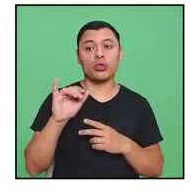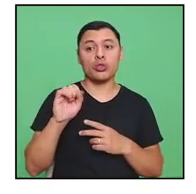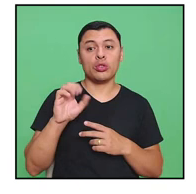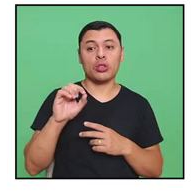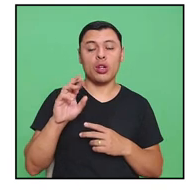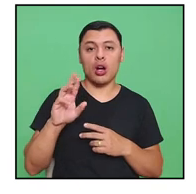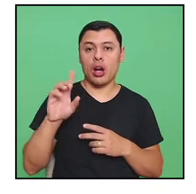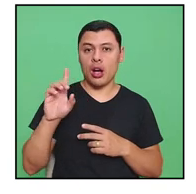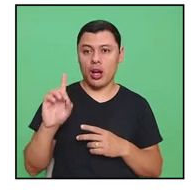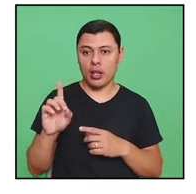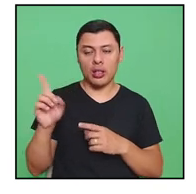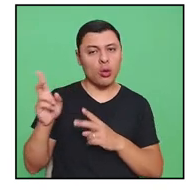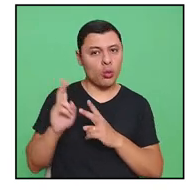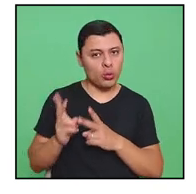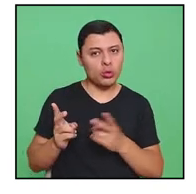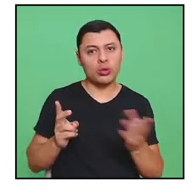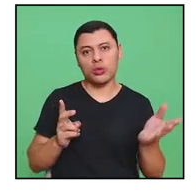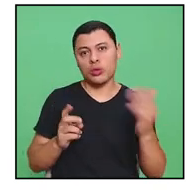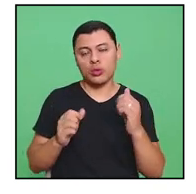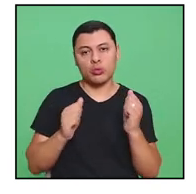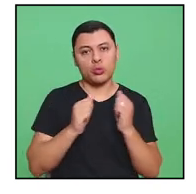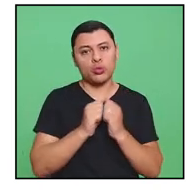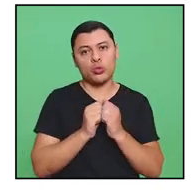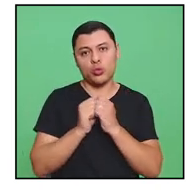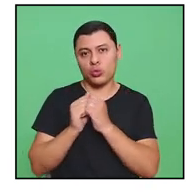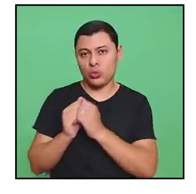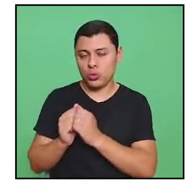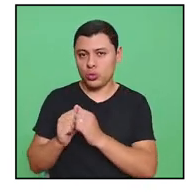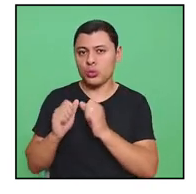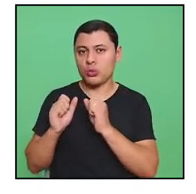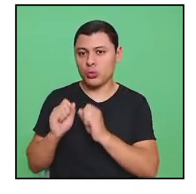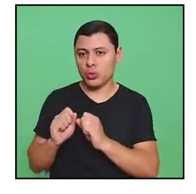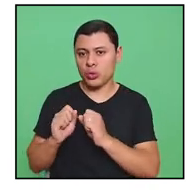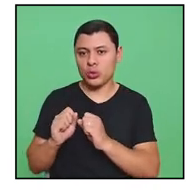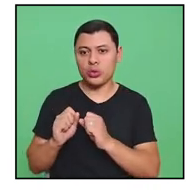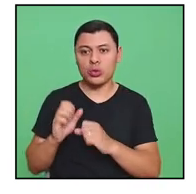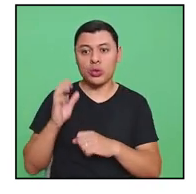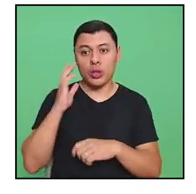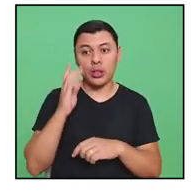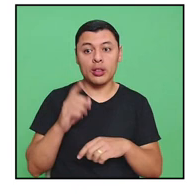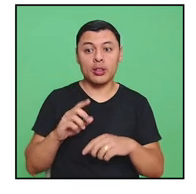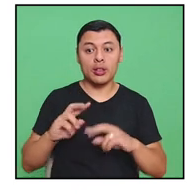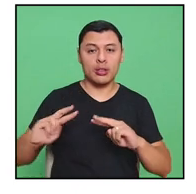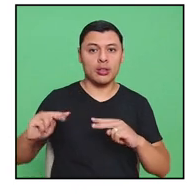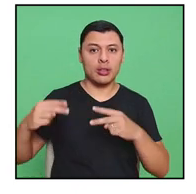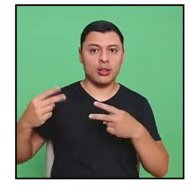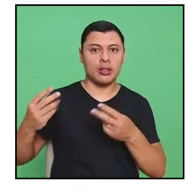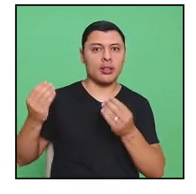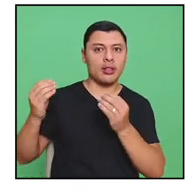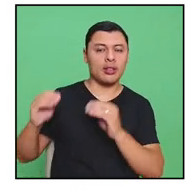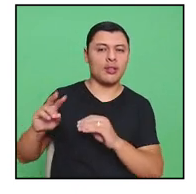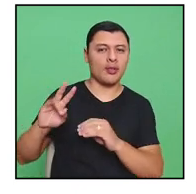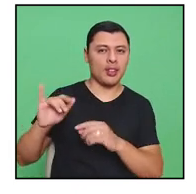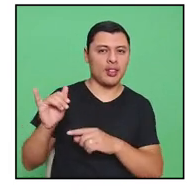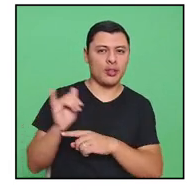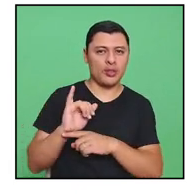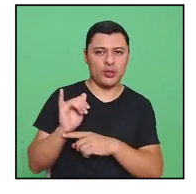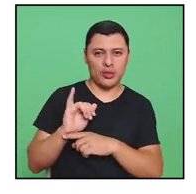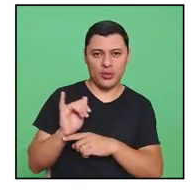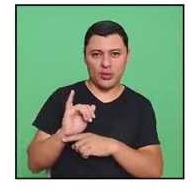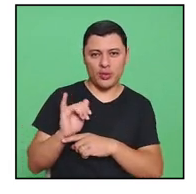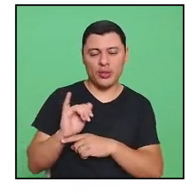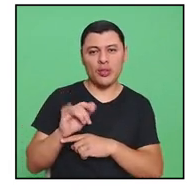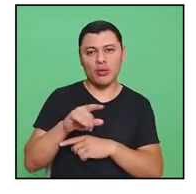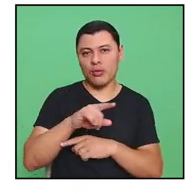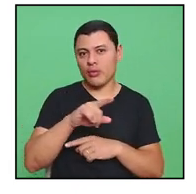Homeostasis. Vocês podem ir para lá. Acho que daqui a pouco aparece o link aqui no chat para